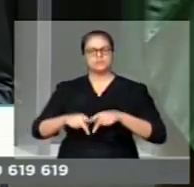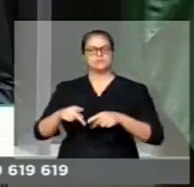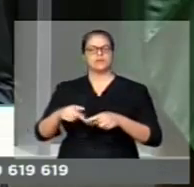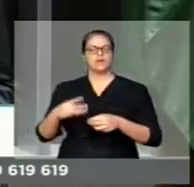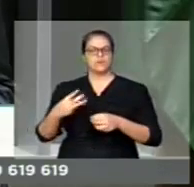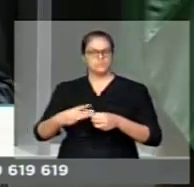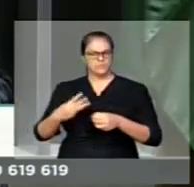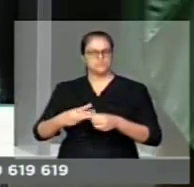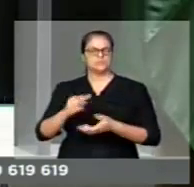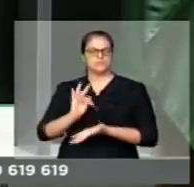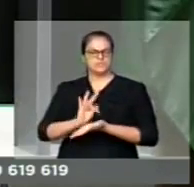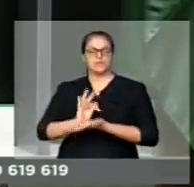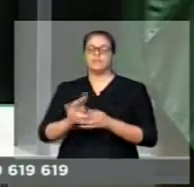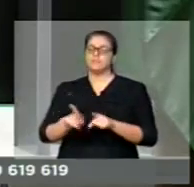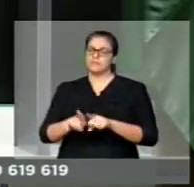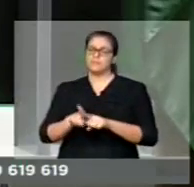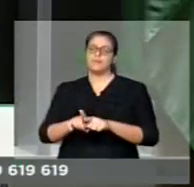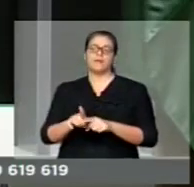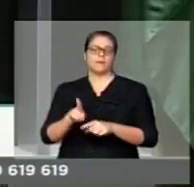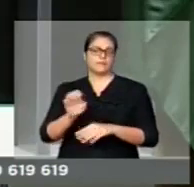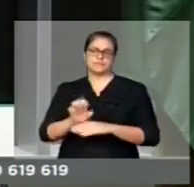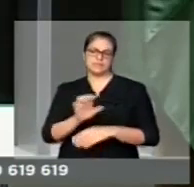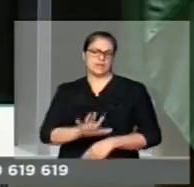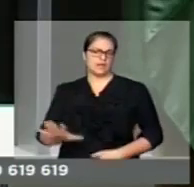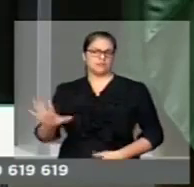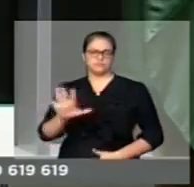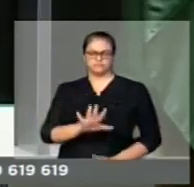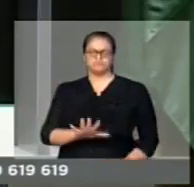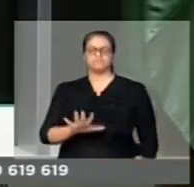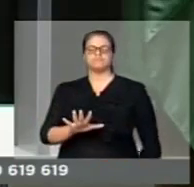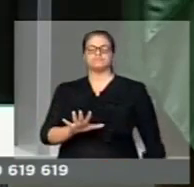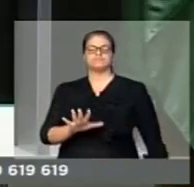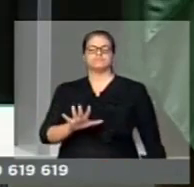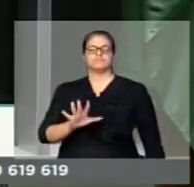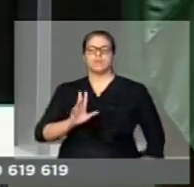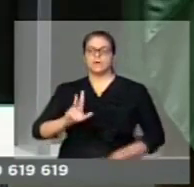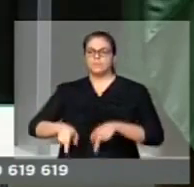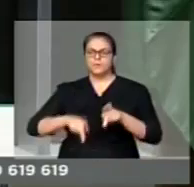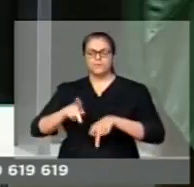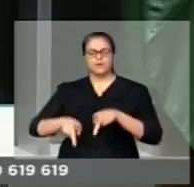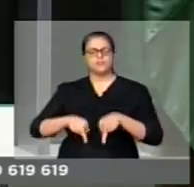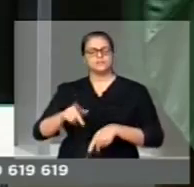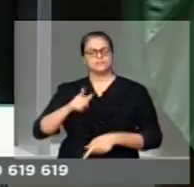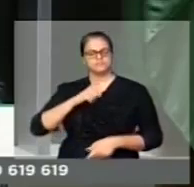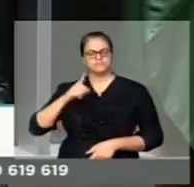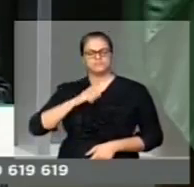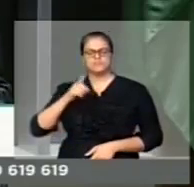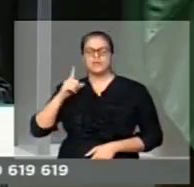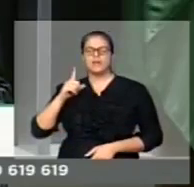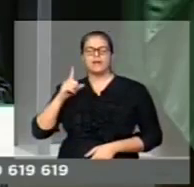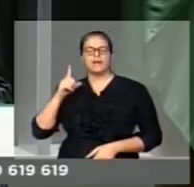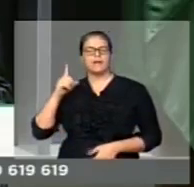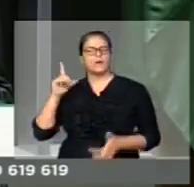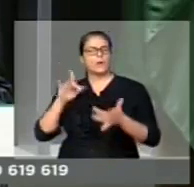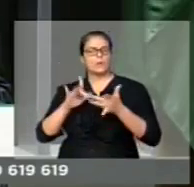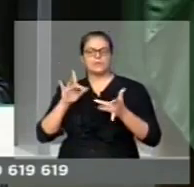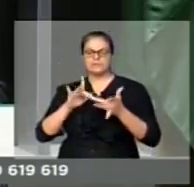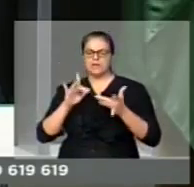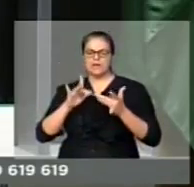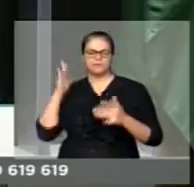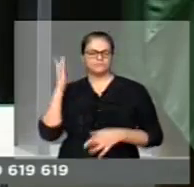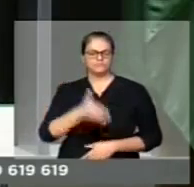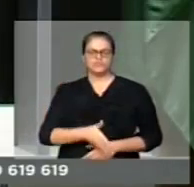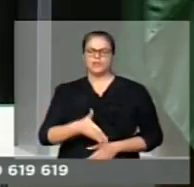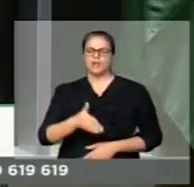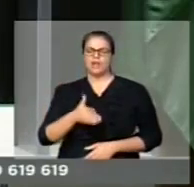município, bem como dos estados, do estado do Piauí, onde a população tem um acesso direto, reivindica e tem seu espaço